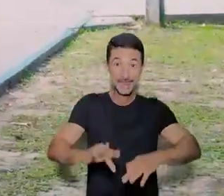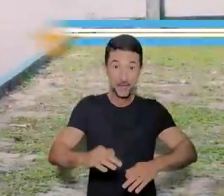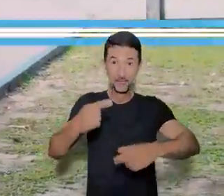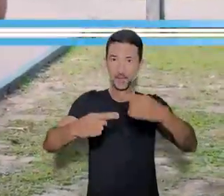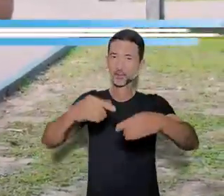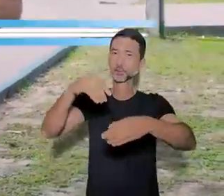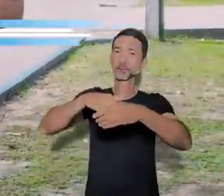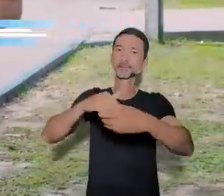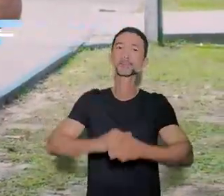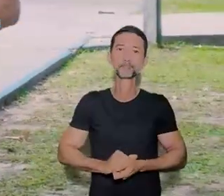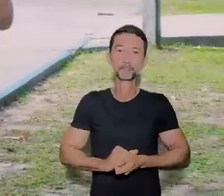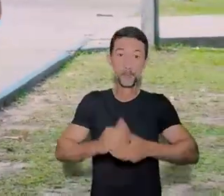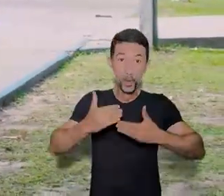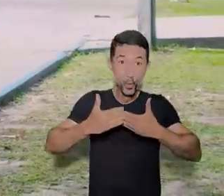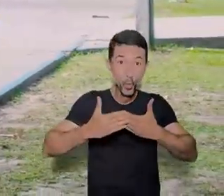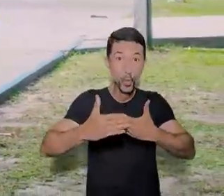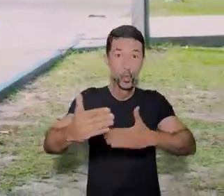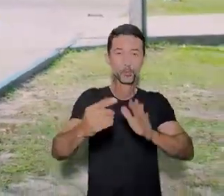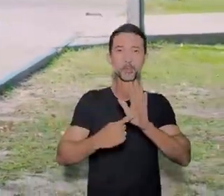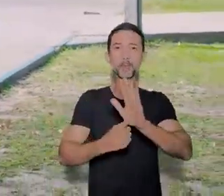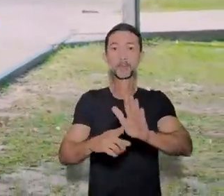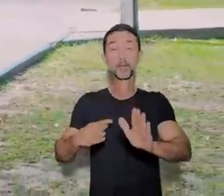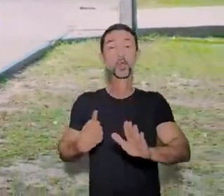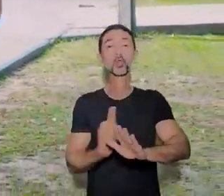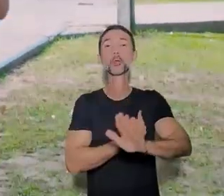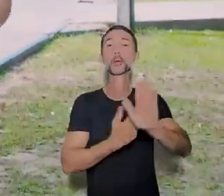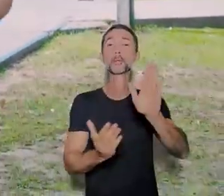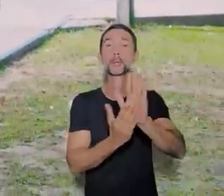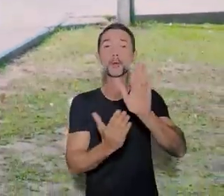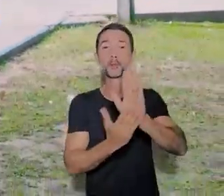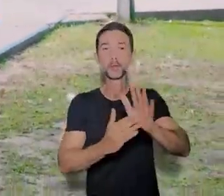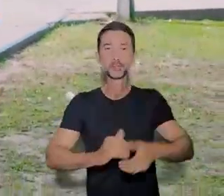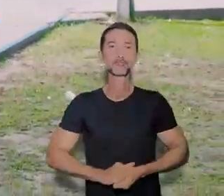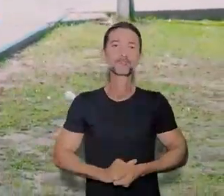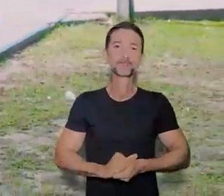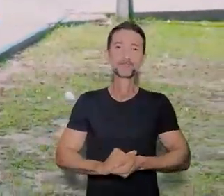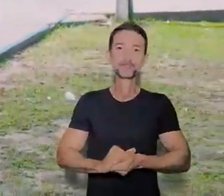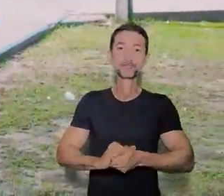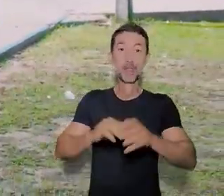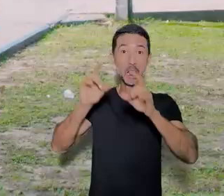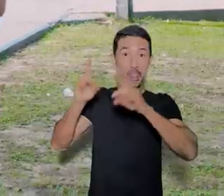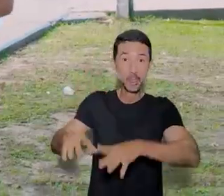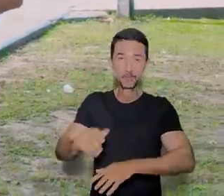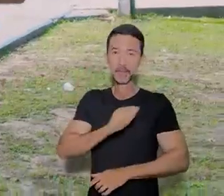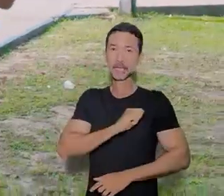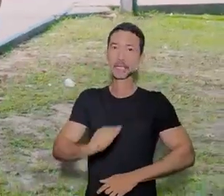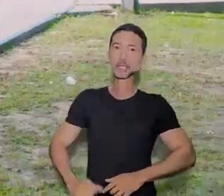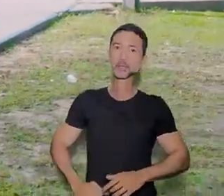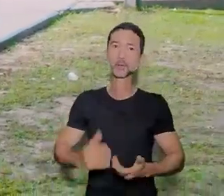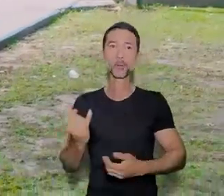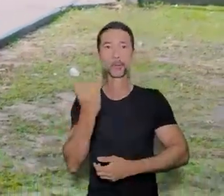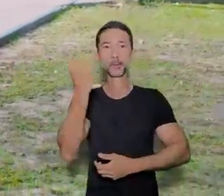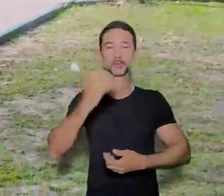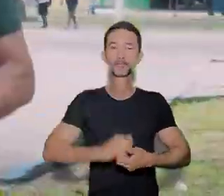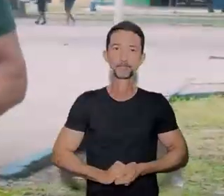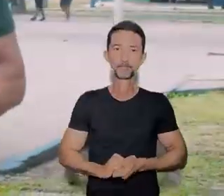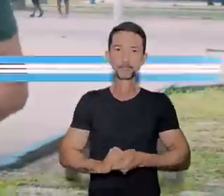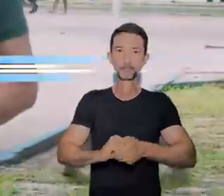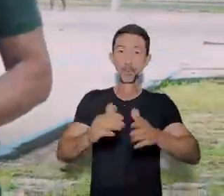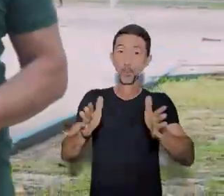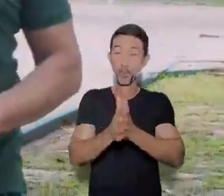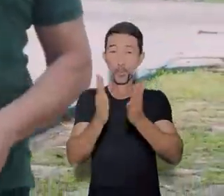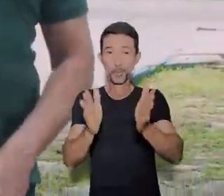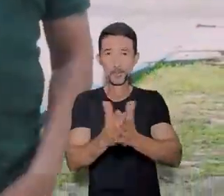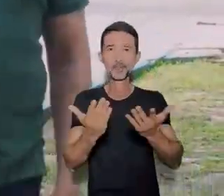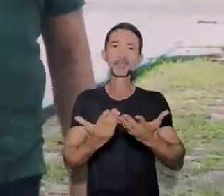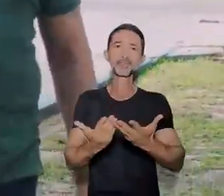Entramos na reta final da eleição. Ao longo desta campanha, apresentamos as nossas propostas para tirar a Ananindeua dessa triste realidade. Um